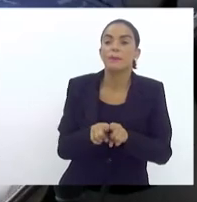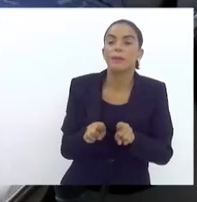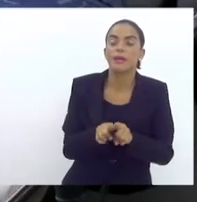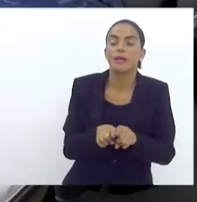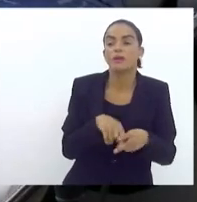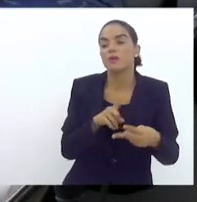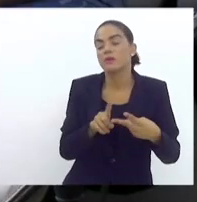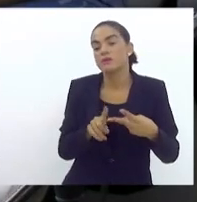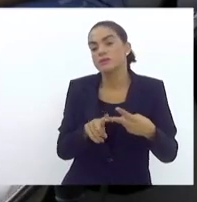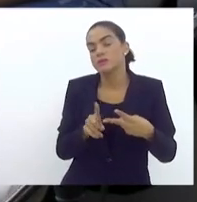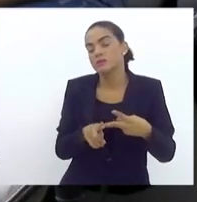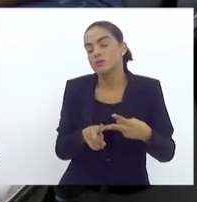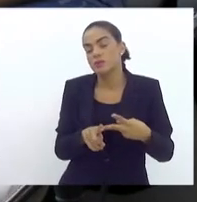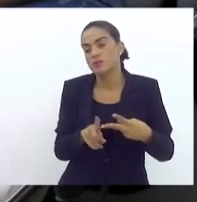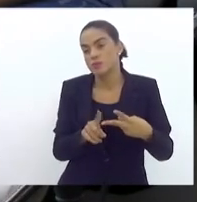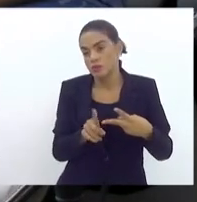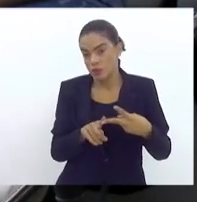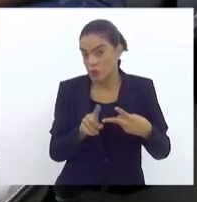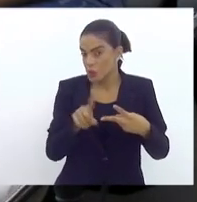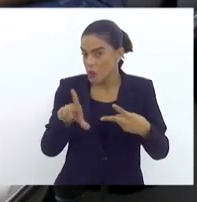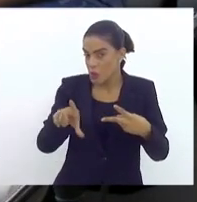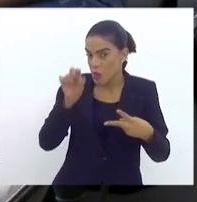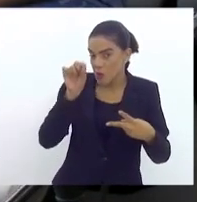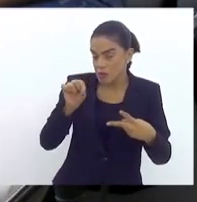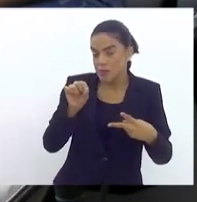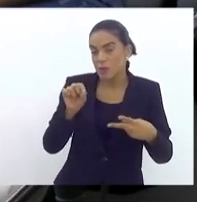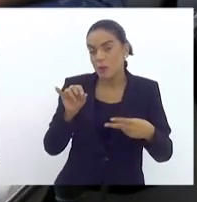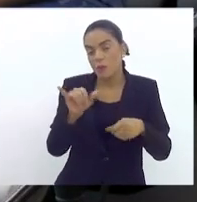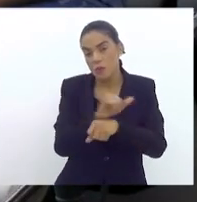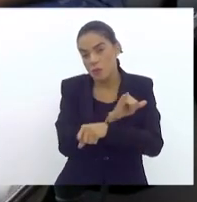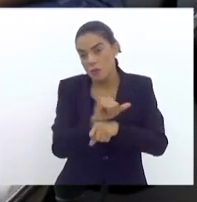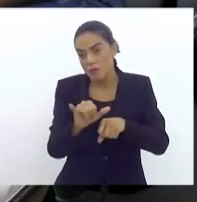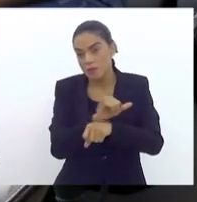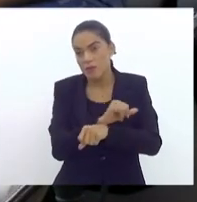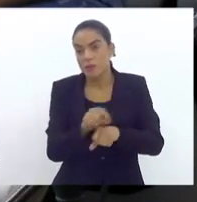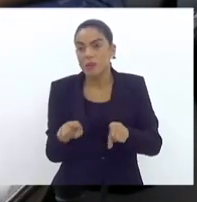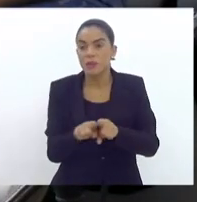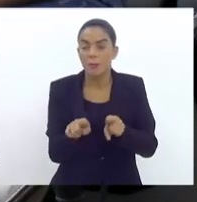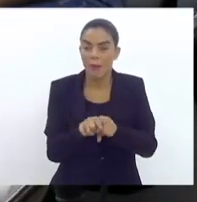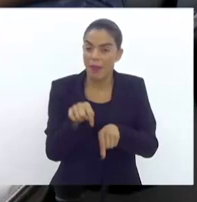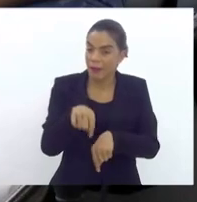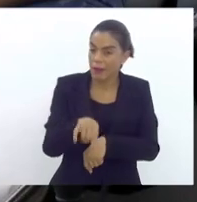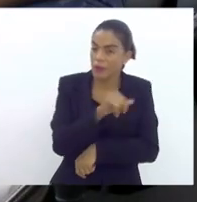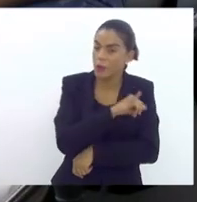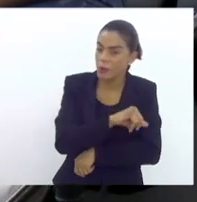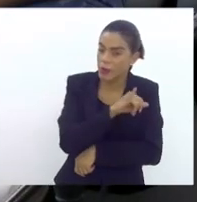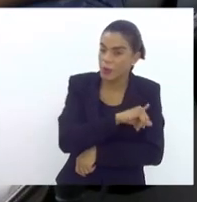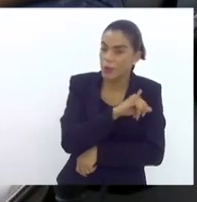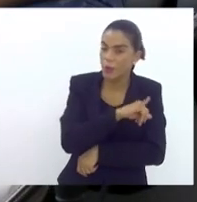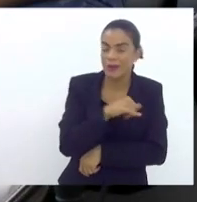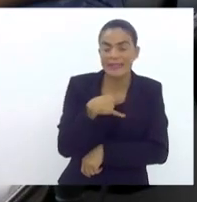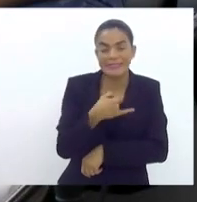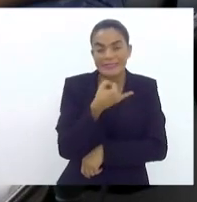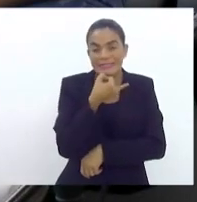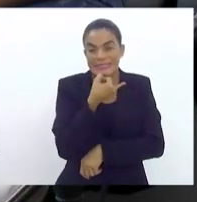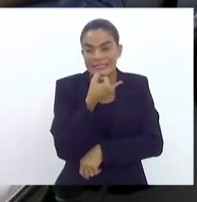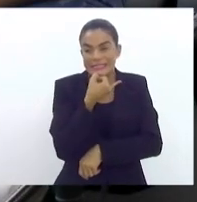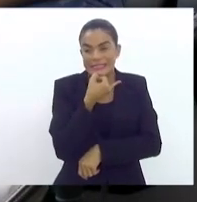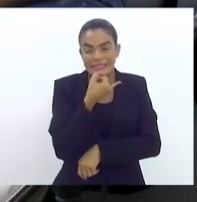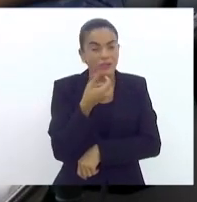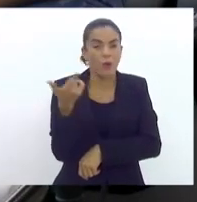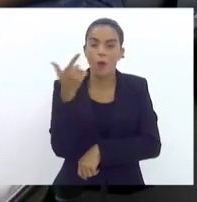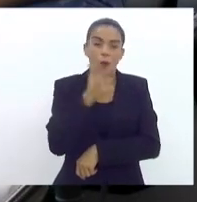segundo uma segunda opção alternativa e eu tenho batido muito no Rio de Janeiro a gente ainda infelizmente não